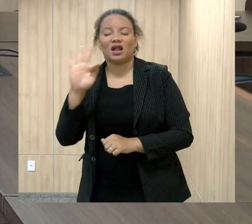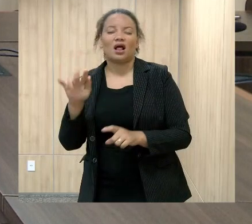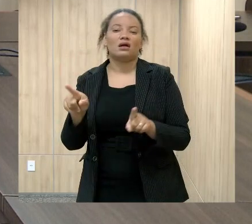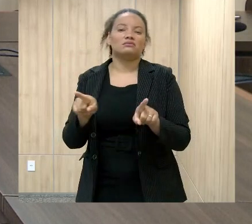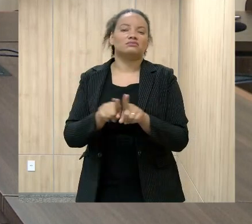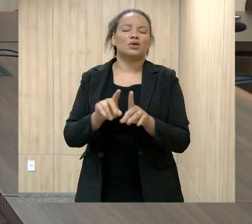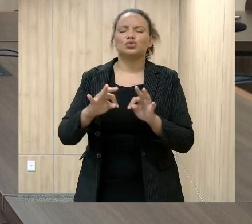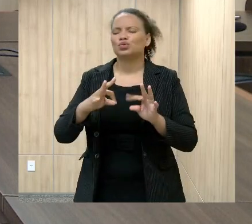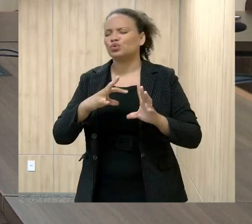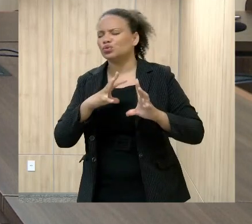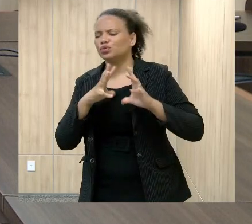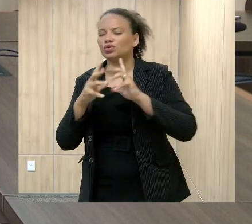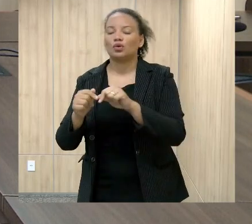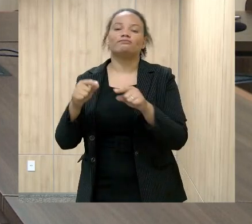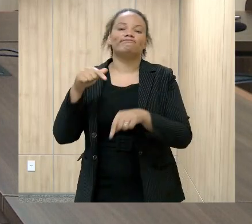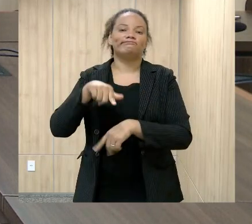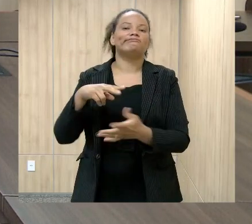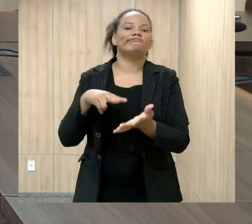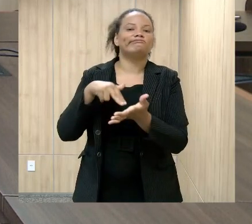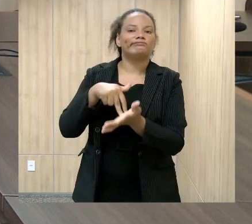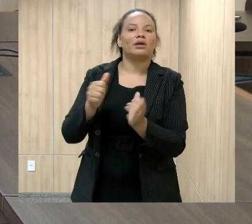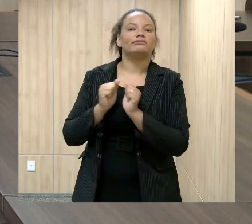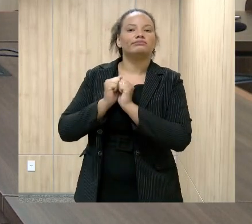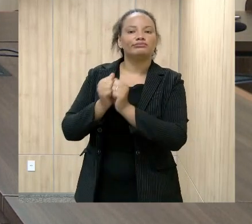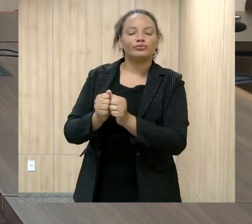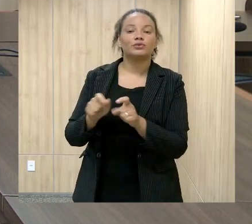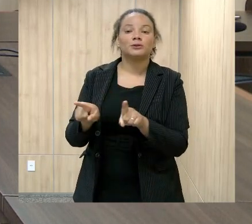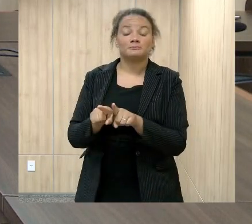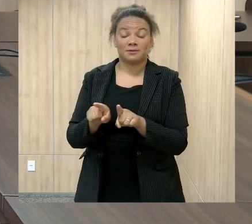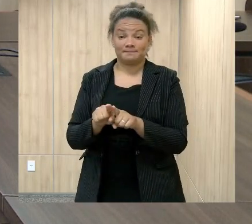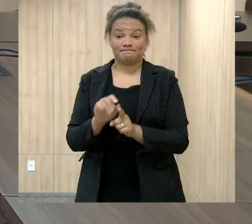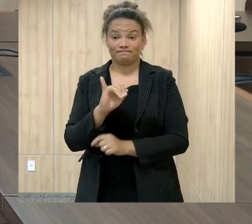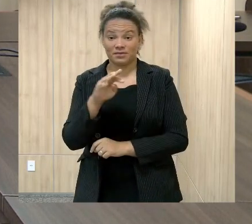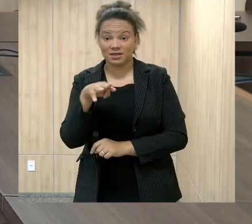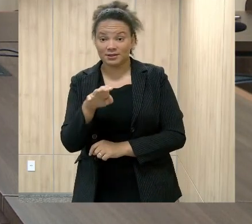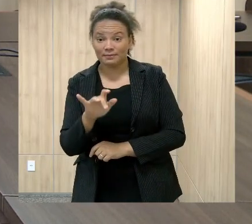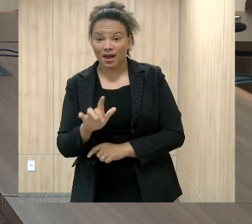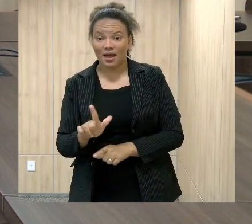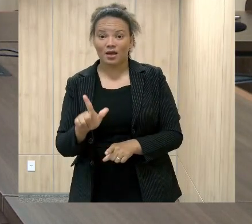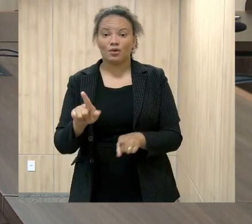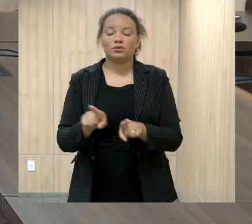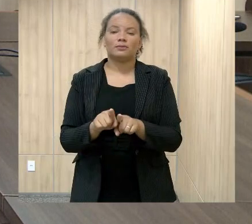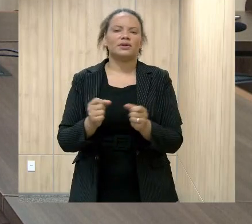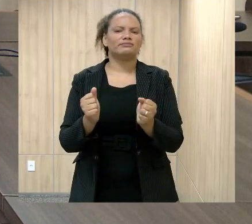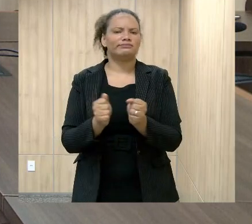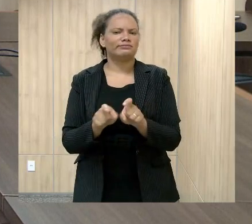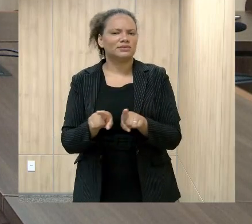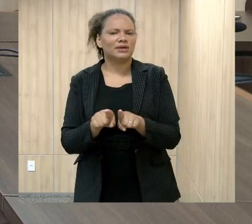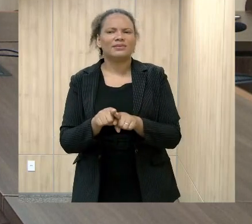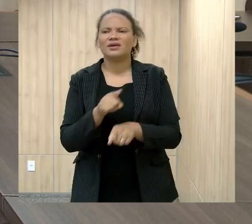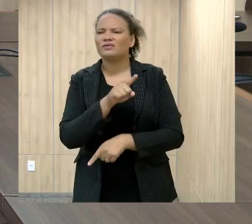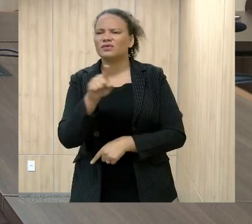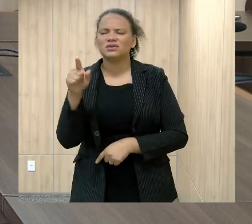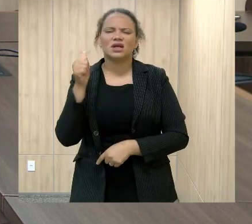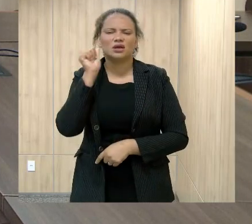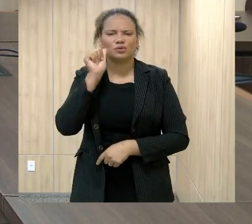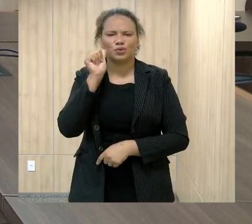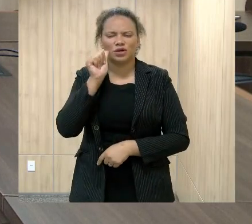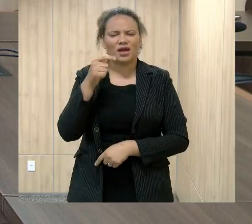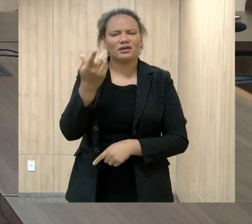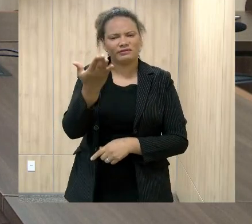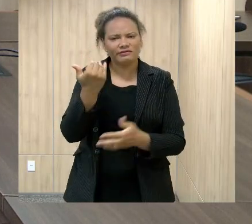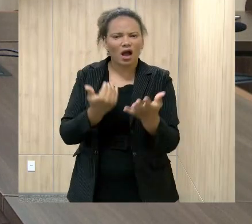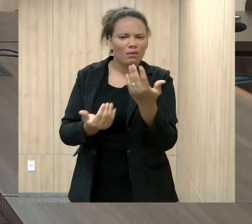Então gostaria que a senhora estivessem conosco lá o deputado Ismael Crispim é um momento muito oportuno e também Estendeu o convite às mulheres